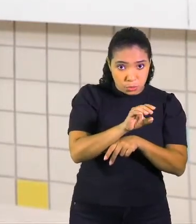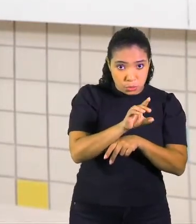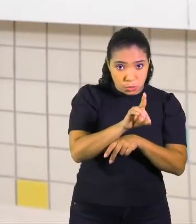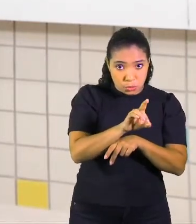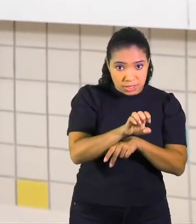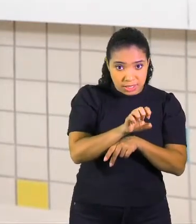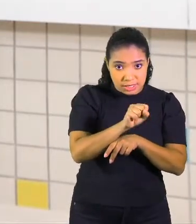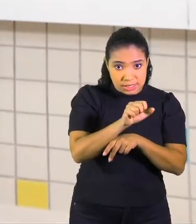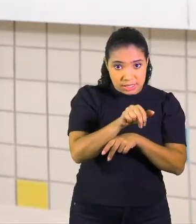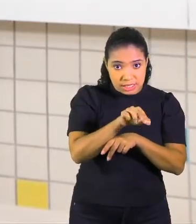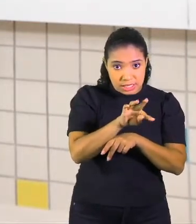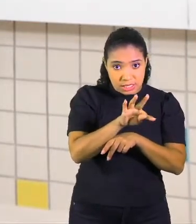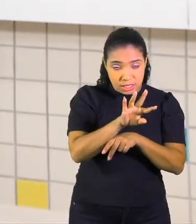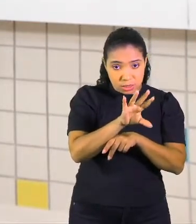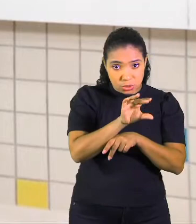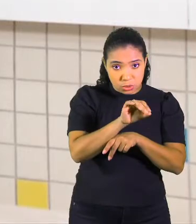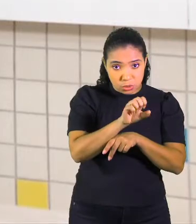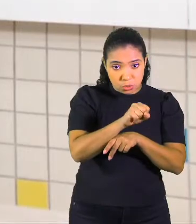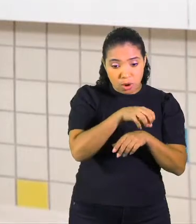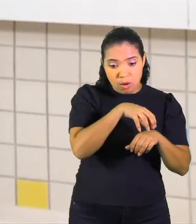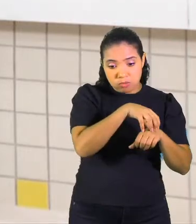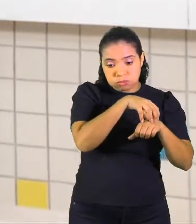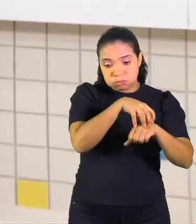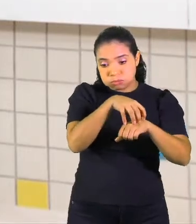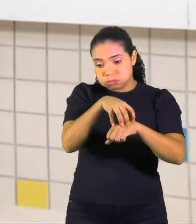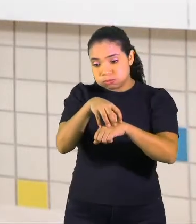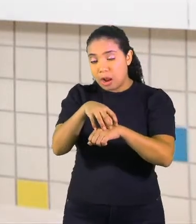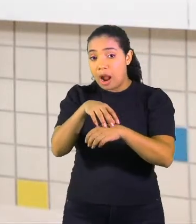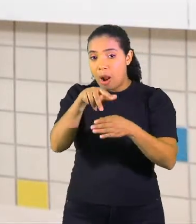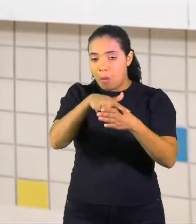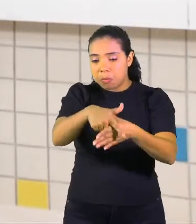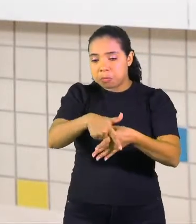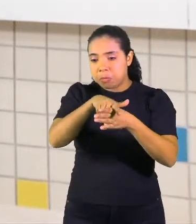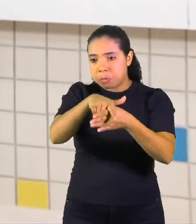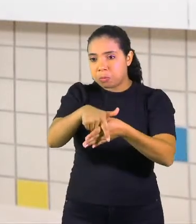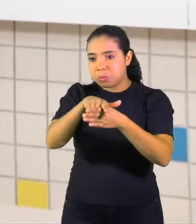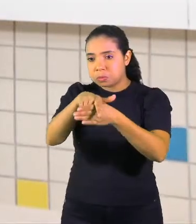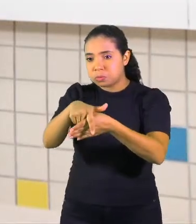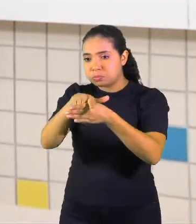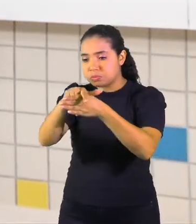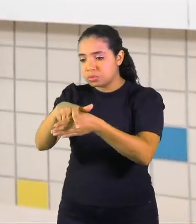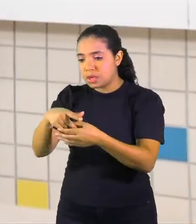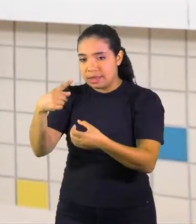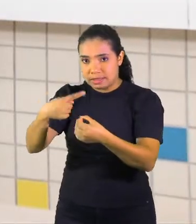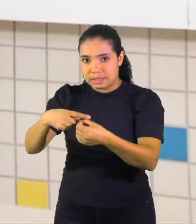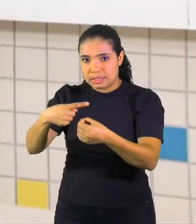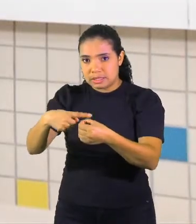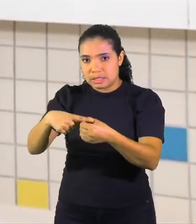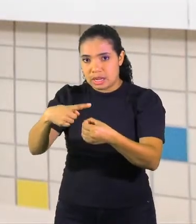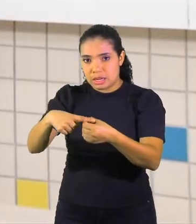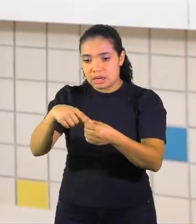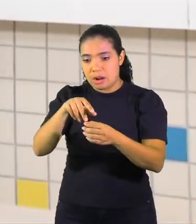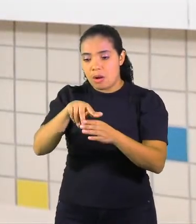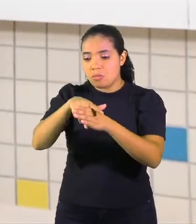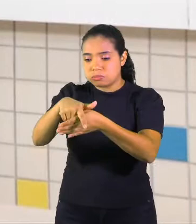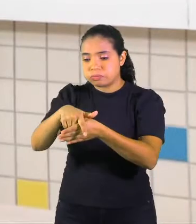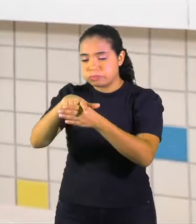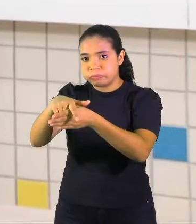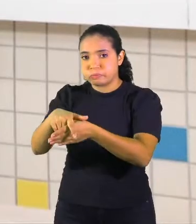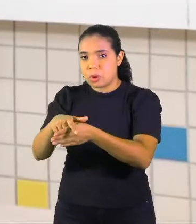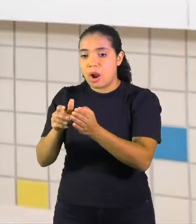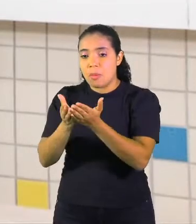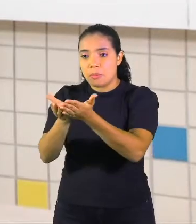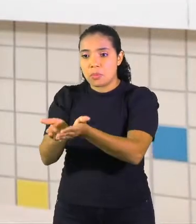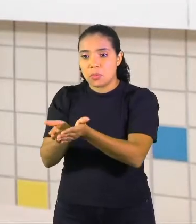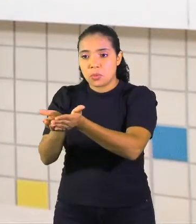porto? Das mulas iam para as cidades, das cidades para o porto iam